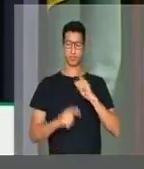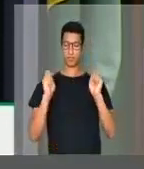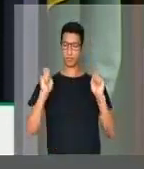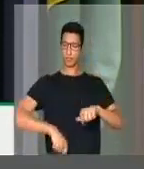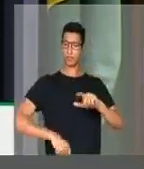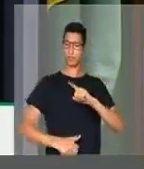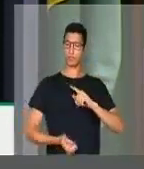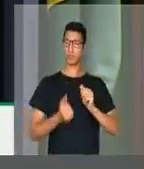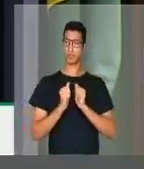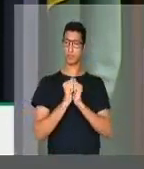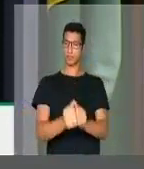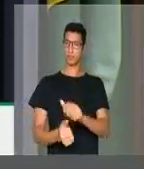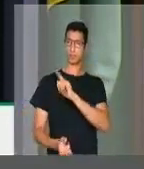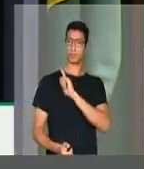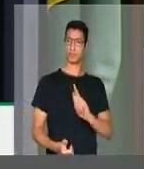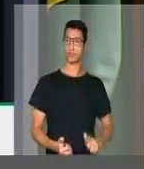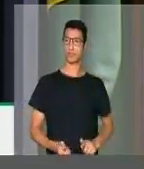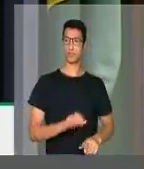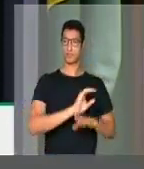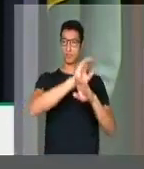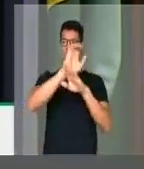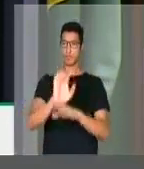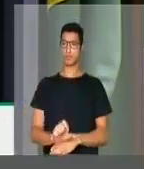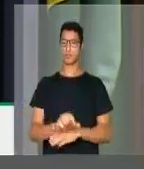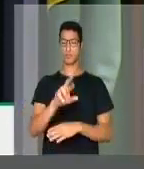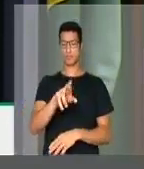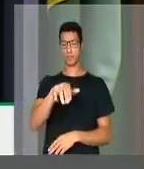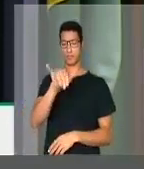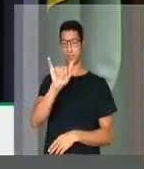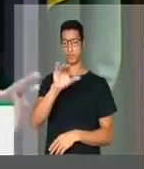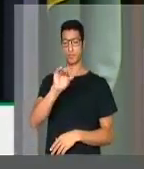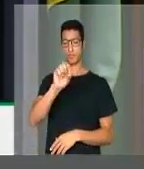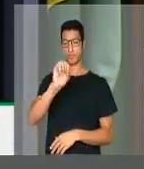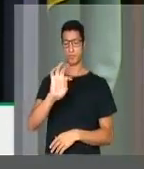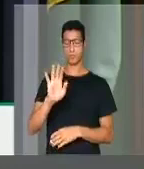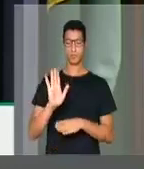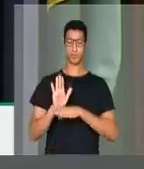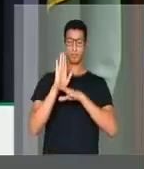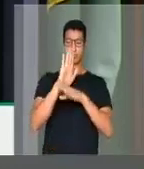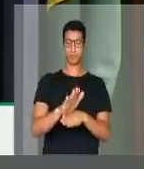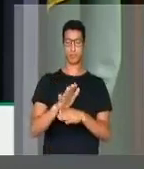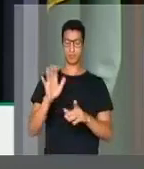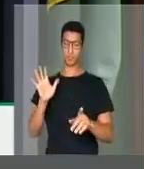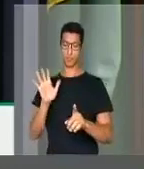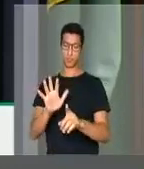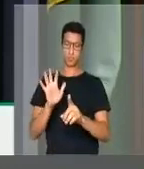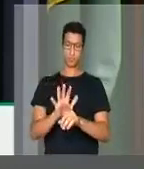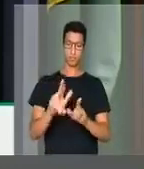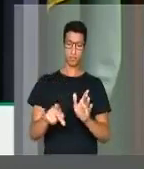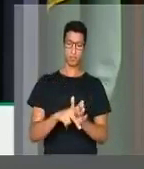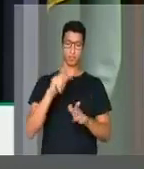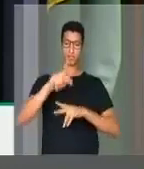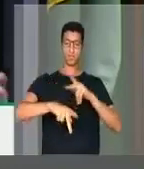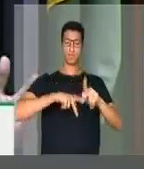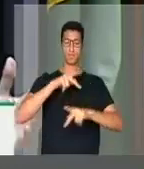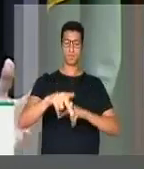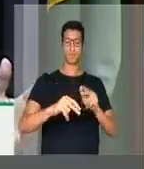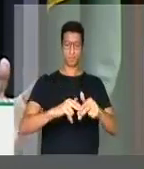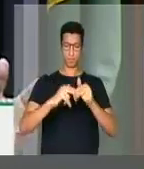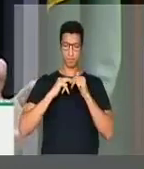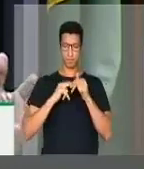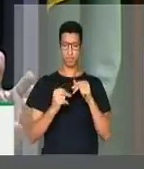condições junto ao governo do estado o governador rui costa atender a demanda dessas populações